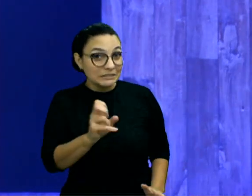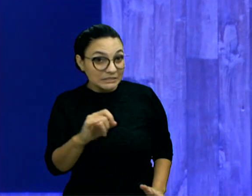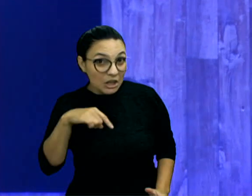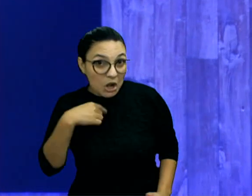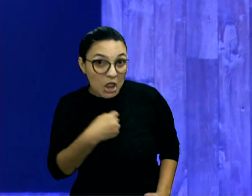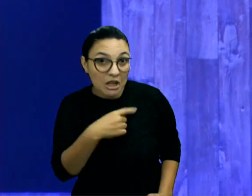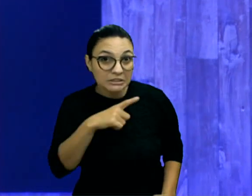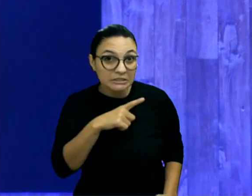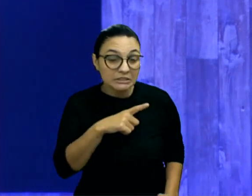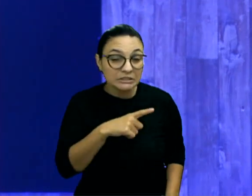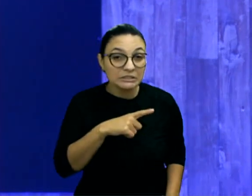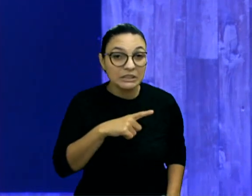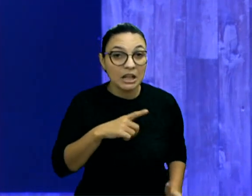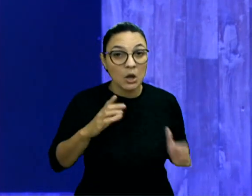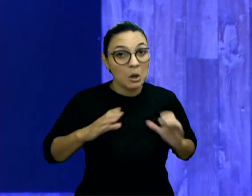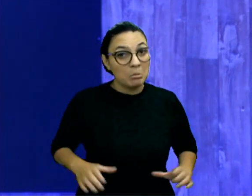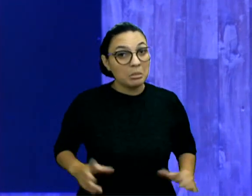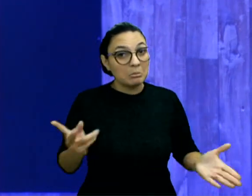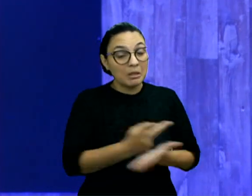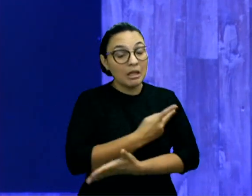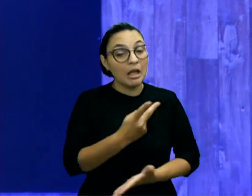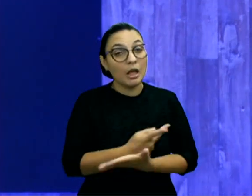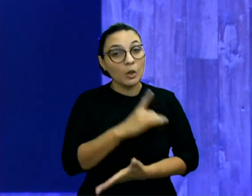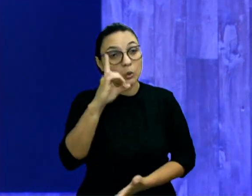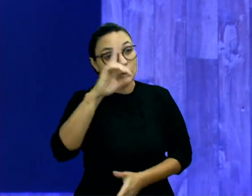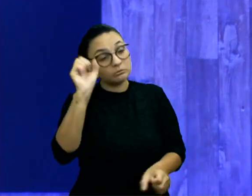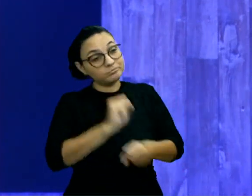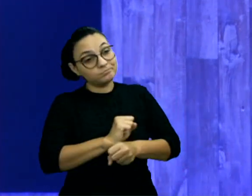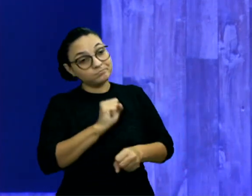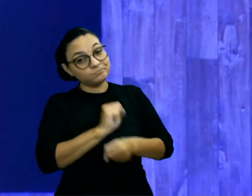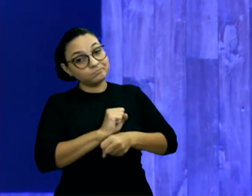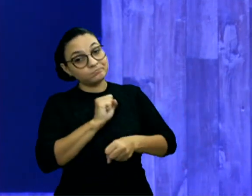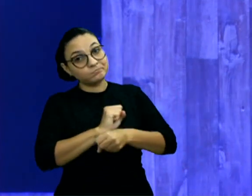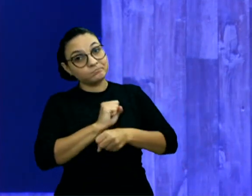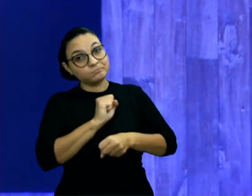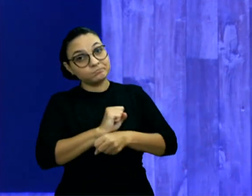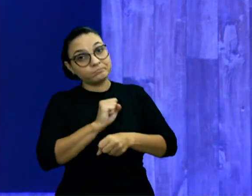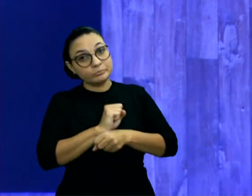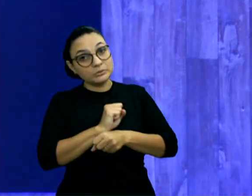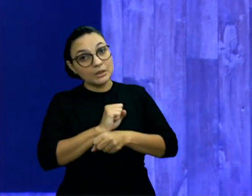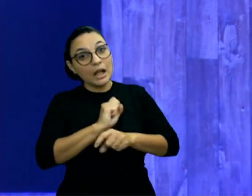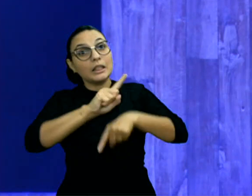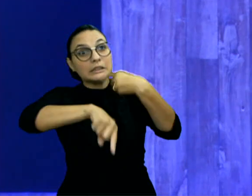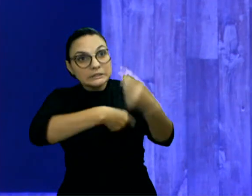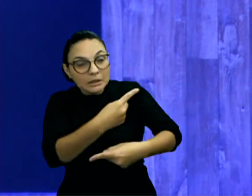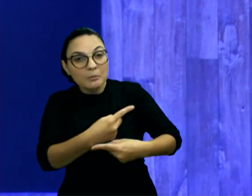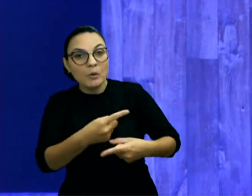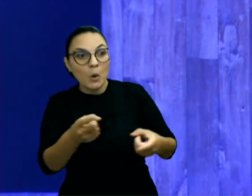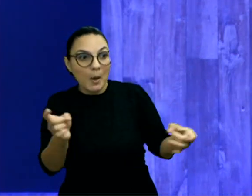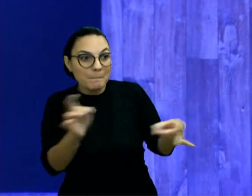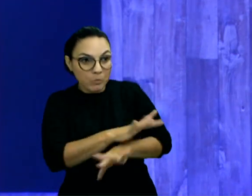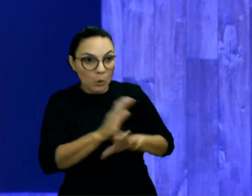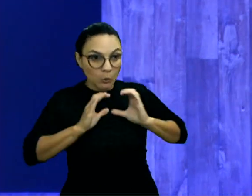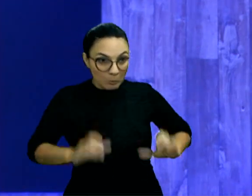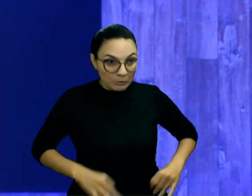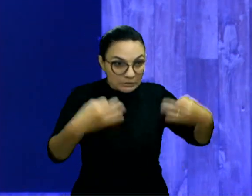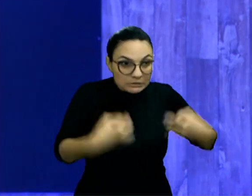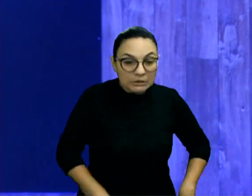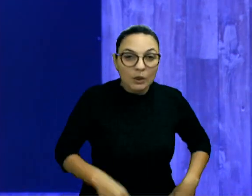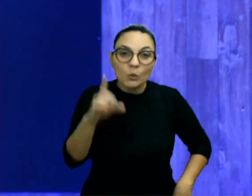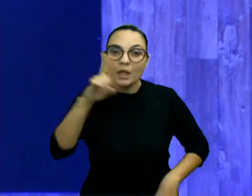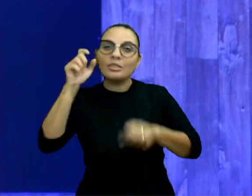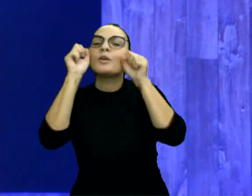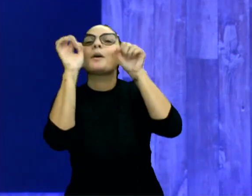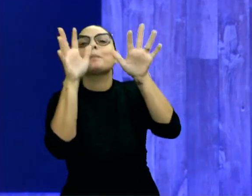espera primeiro que a gente faça para que ele possa operar, para que daí ele venha e faça o que ele